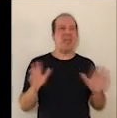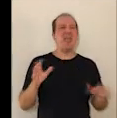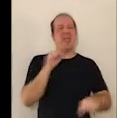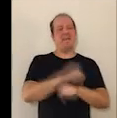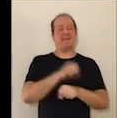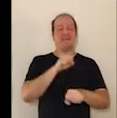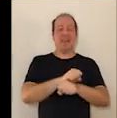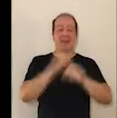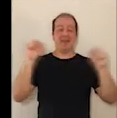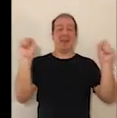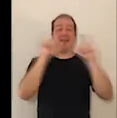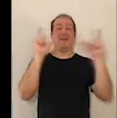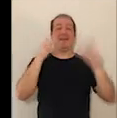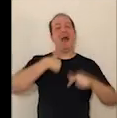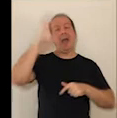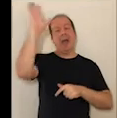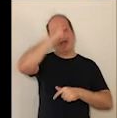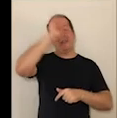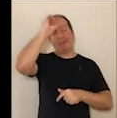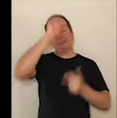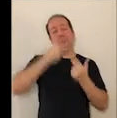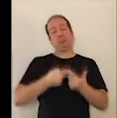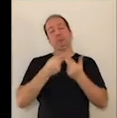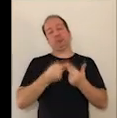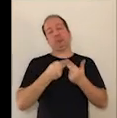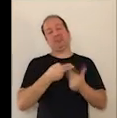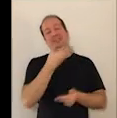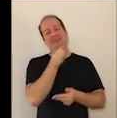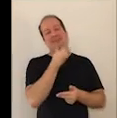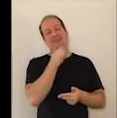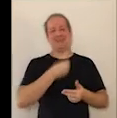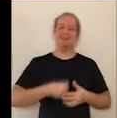bem. Eu espero ele acordar. A gente aprende a ter paciência com os homens.